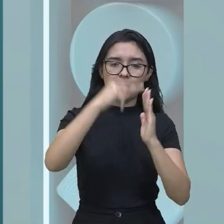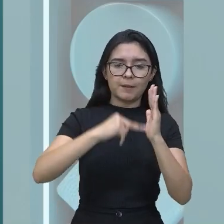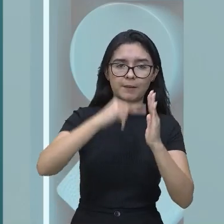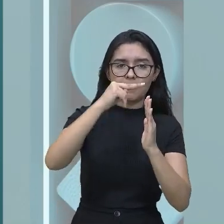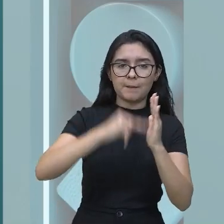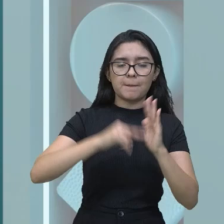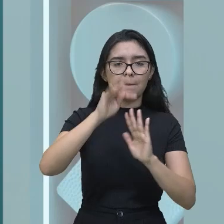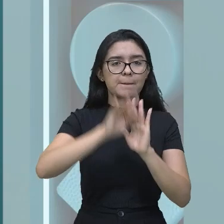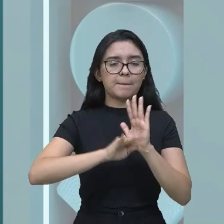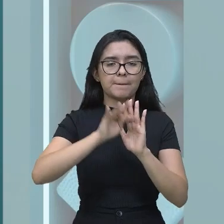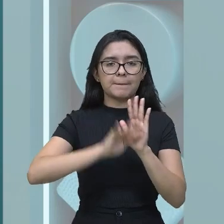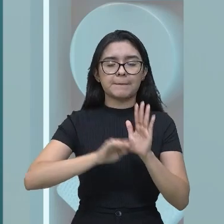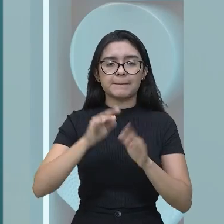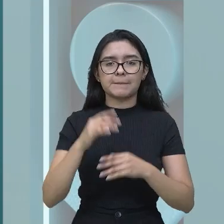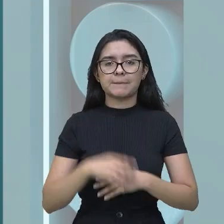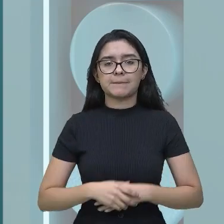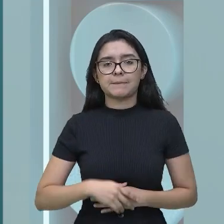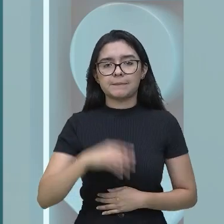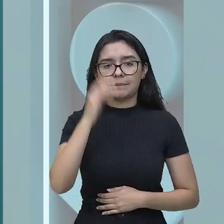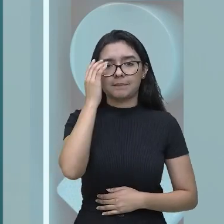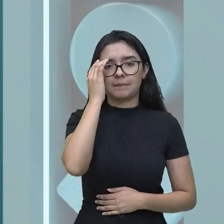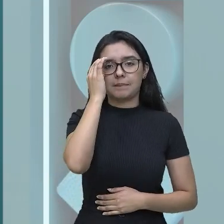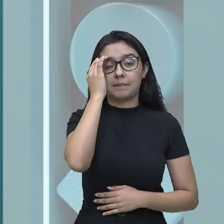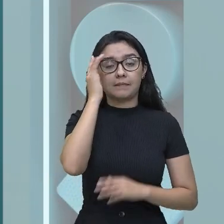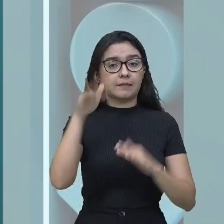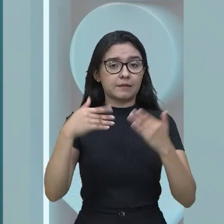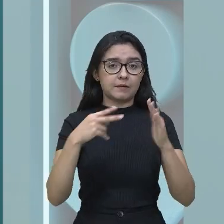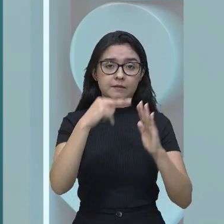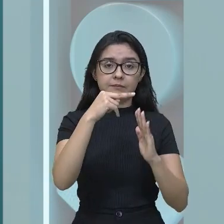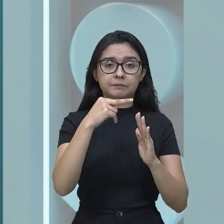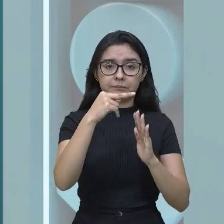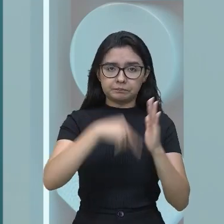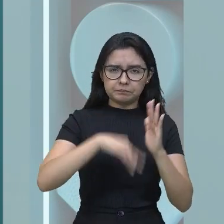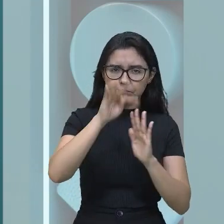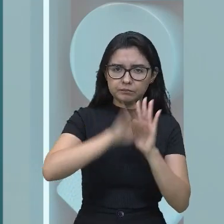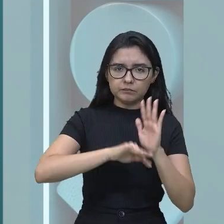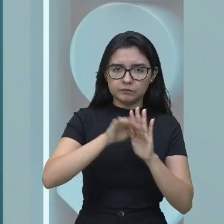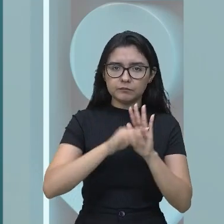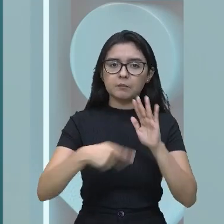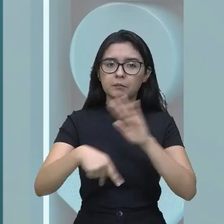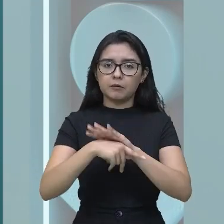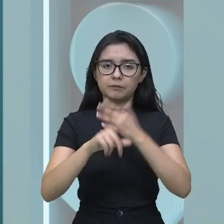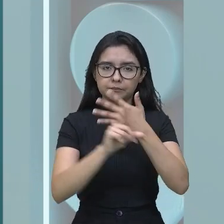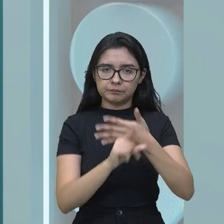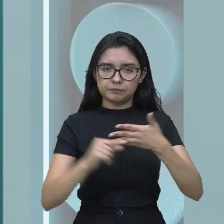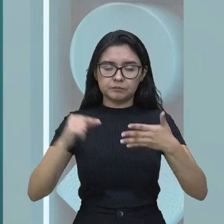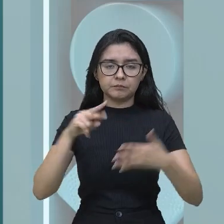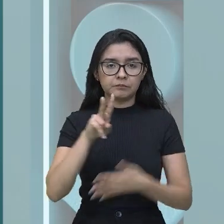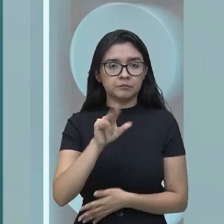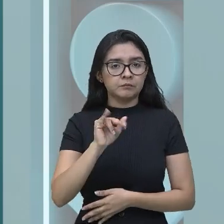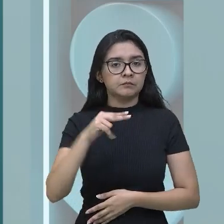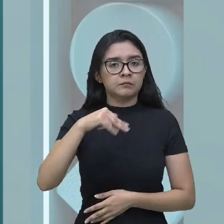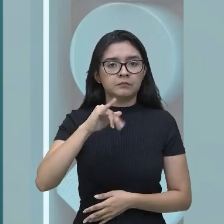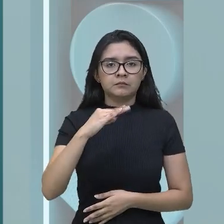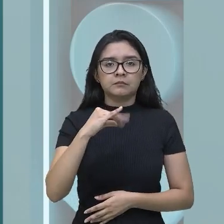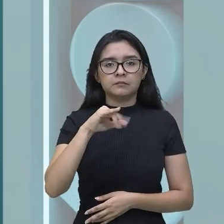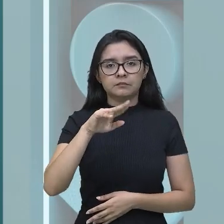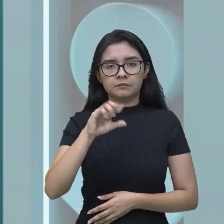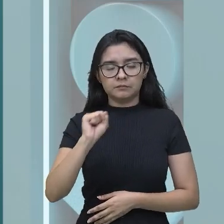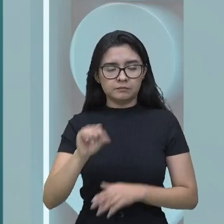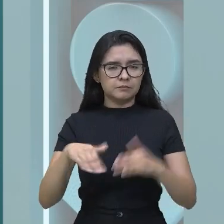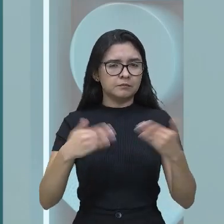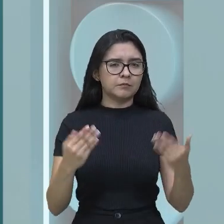nosso texto E observem que esse texto foi escrito por Vinícius de Moraes para que a gente possa compreender um pouco mais claro vamos